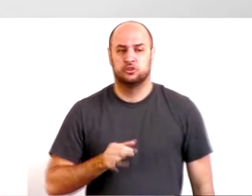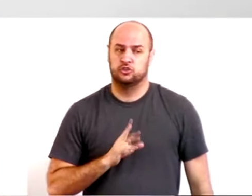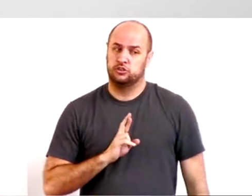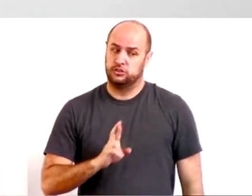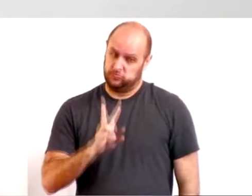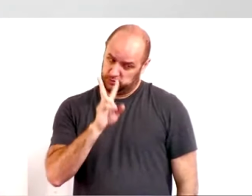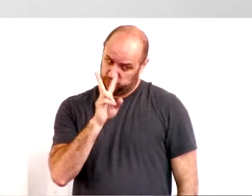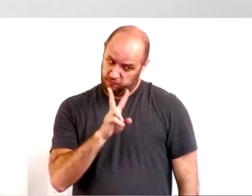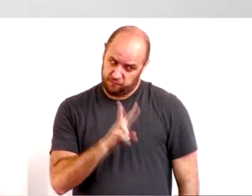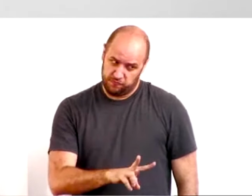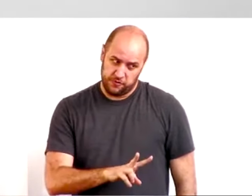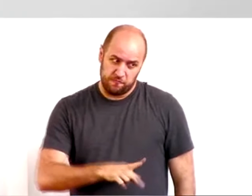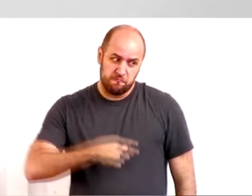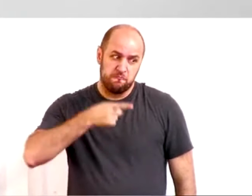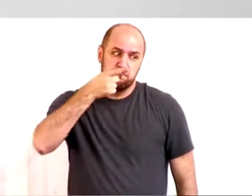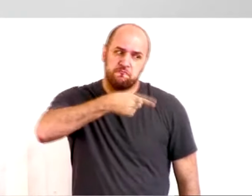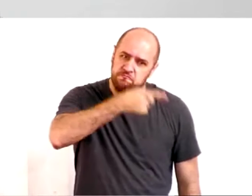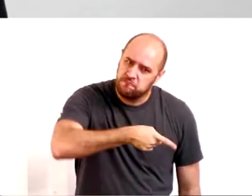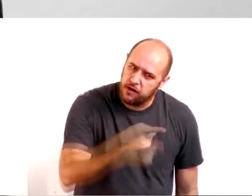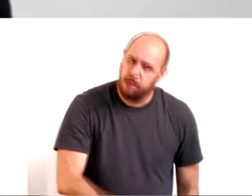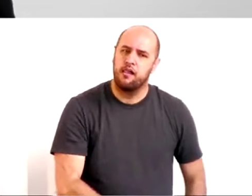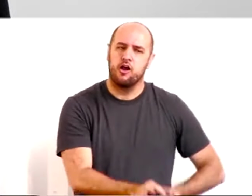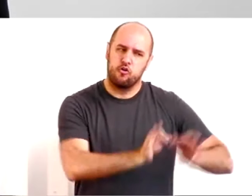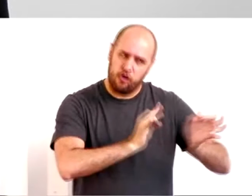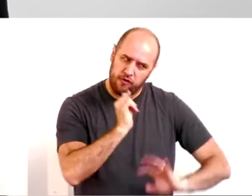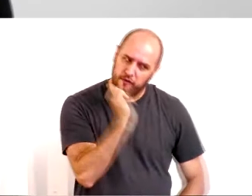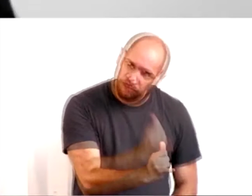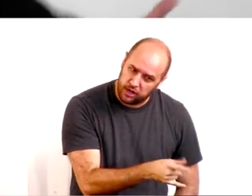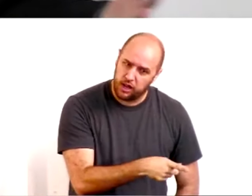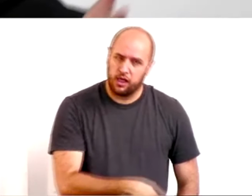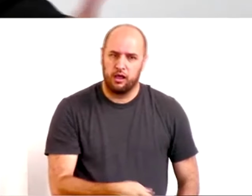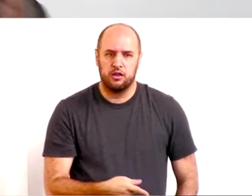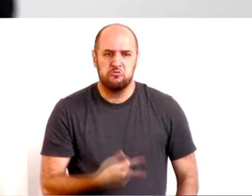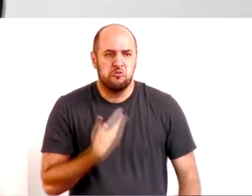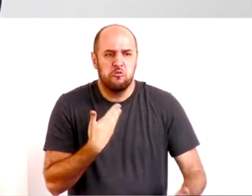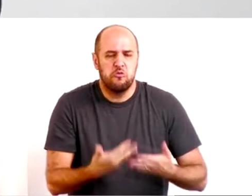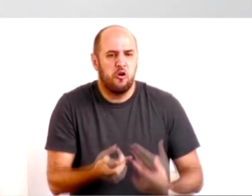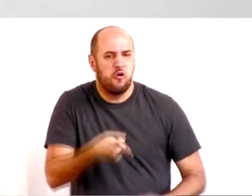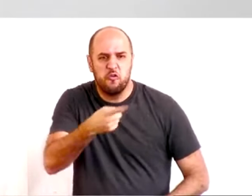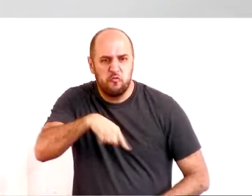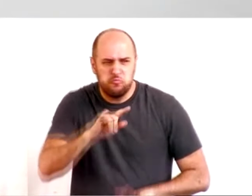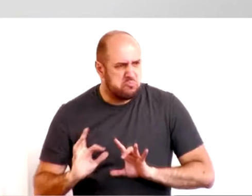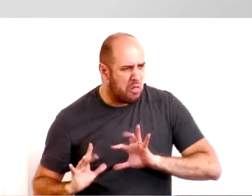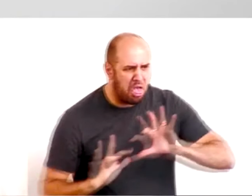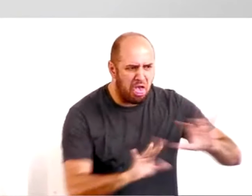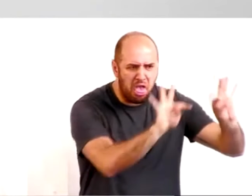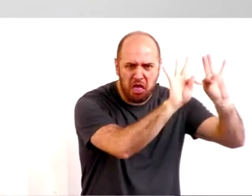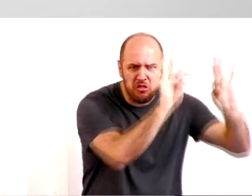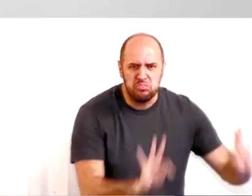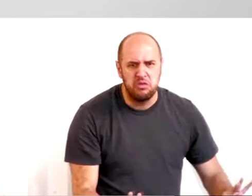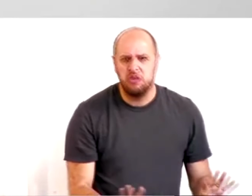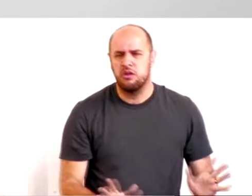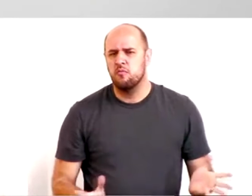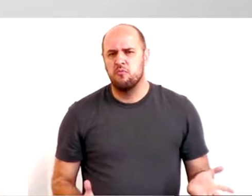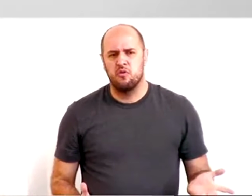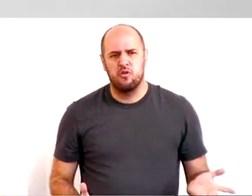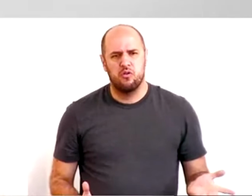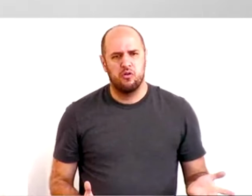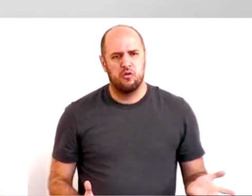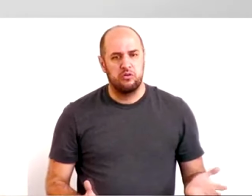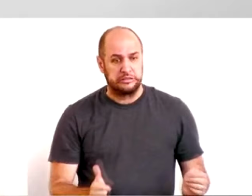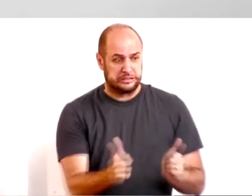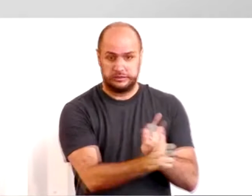está acusando e repreendendo estes, dizendo: o que importa que vocês estão seguindo